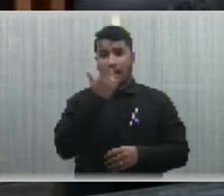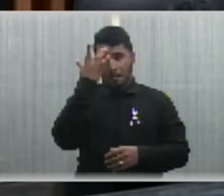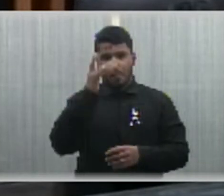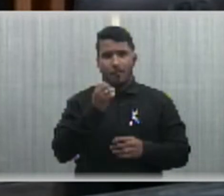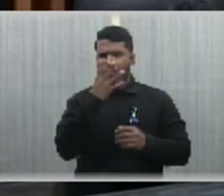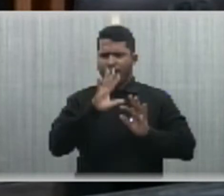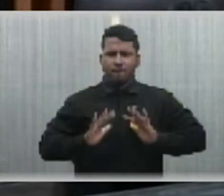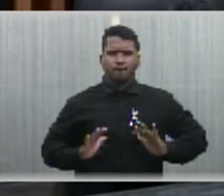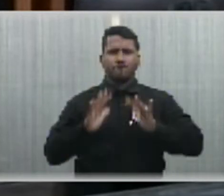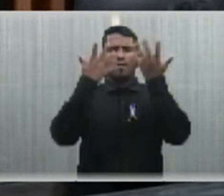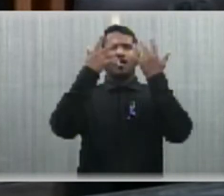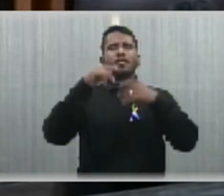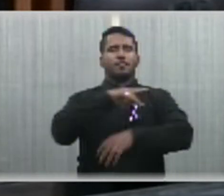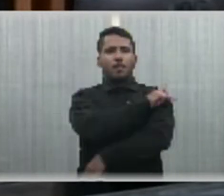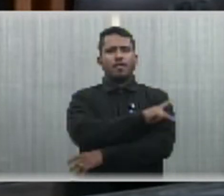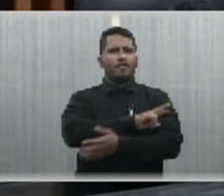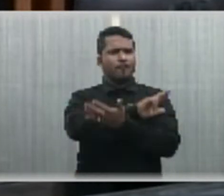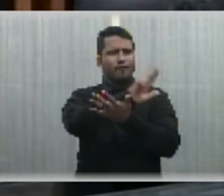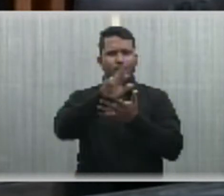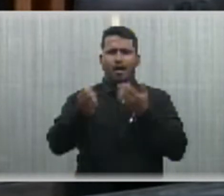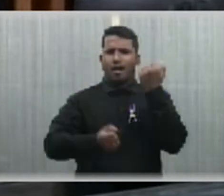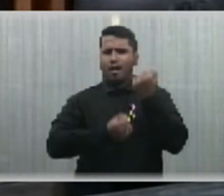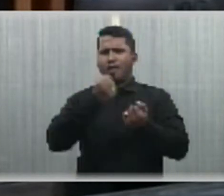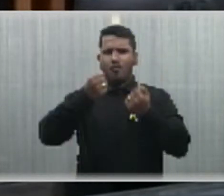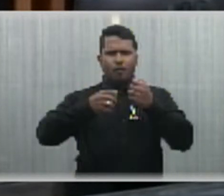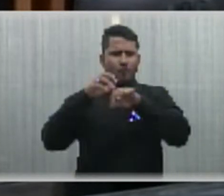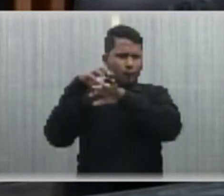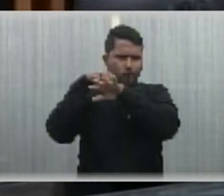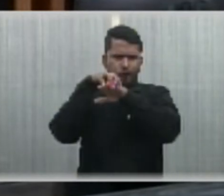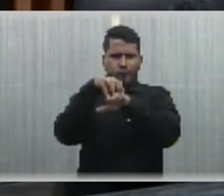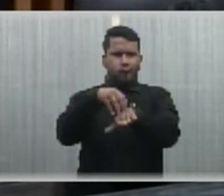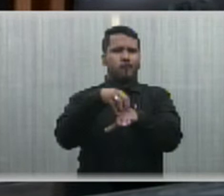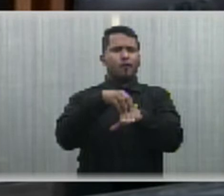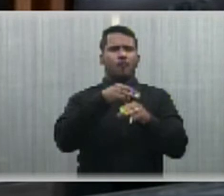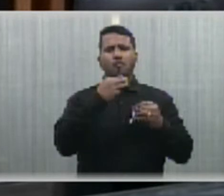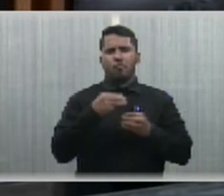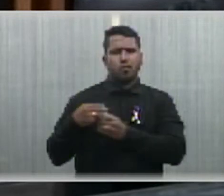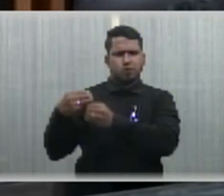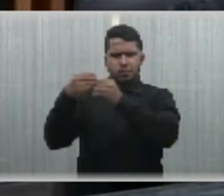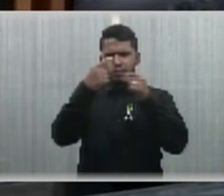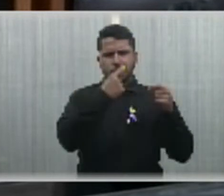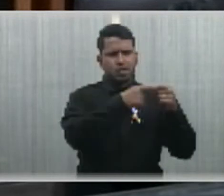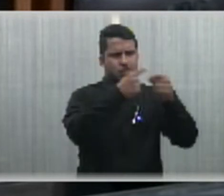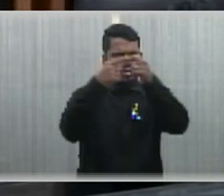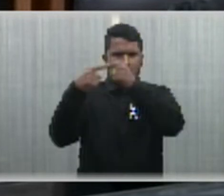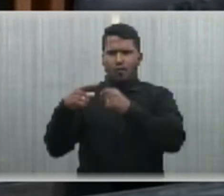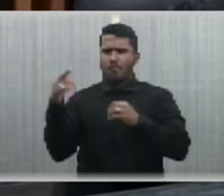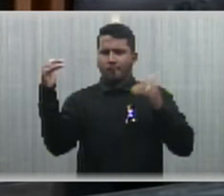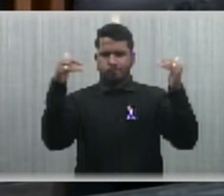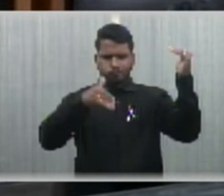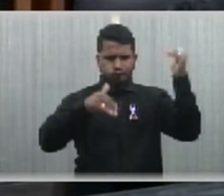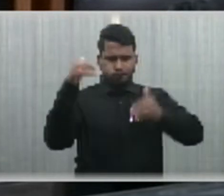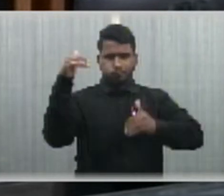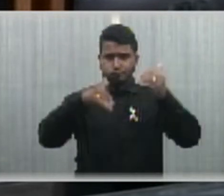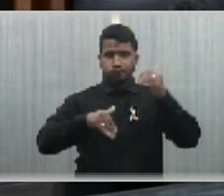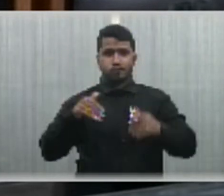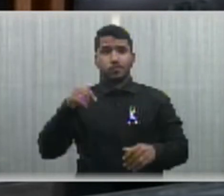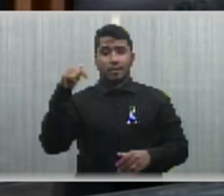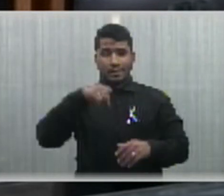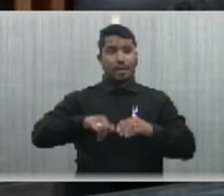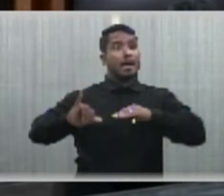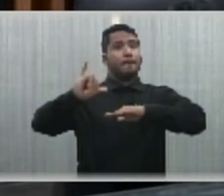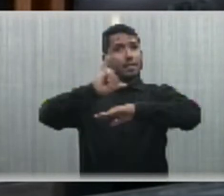Piauí. São várias caravanas que estão se organizando dos municípios e uma mobilização muito grande aqui na